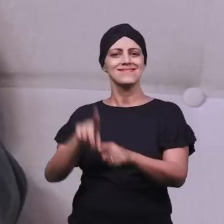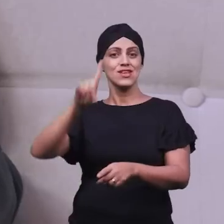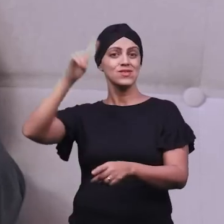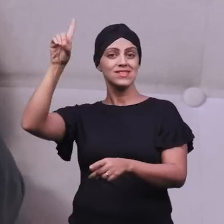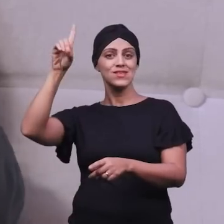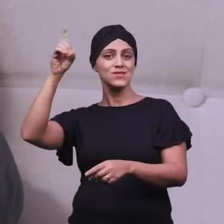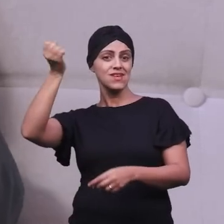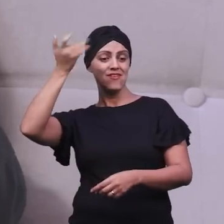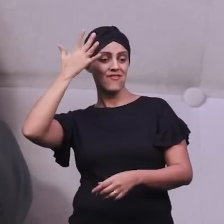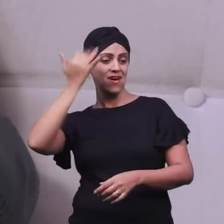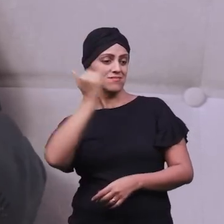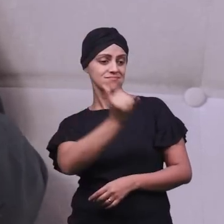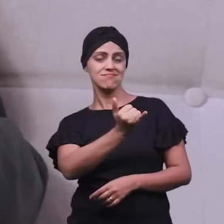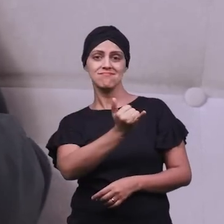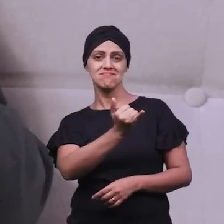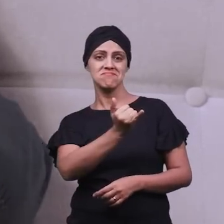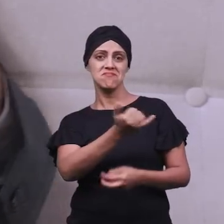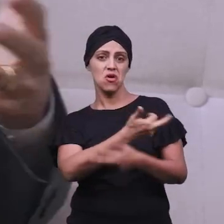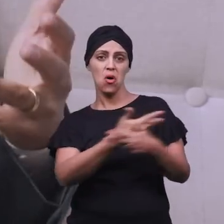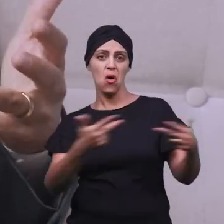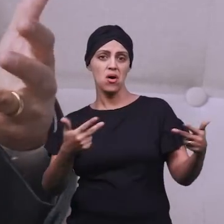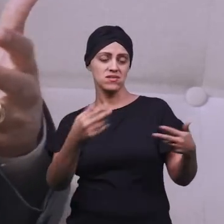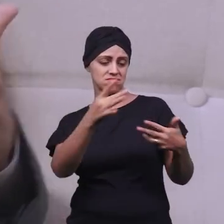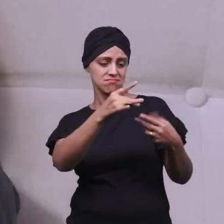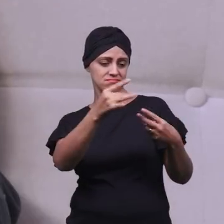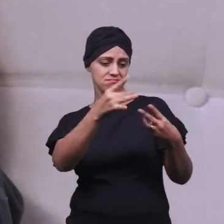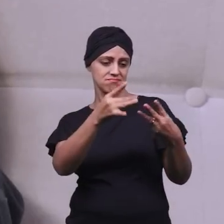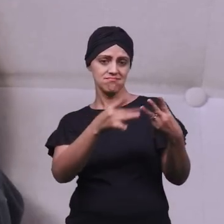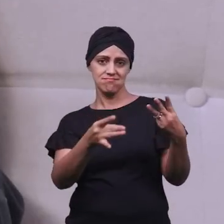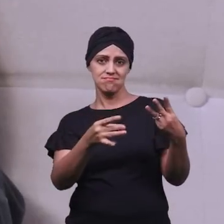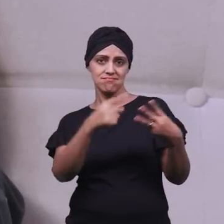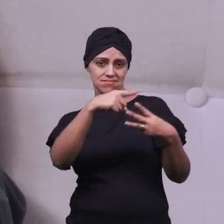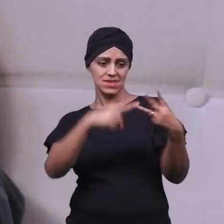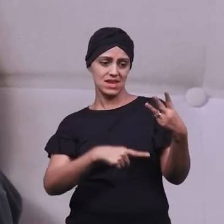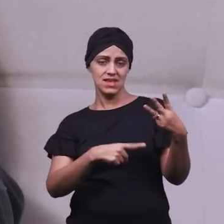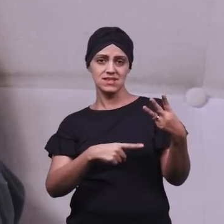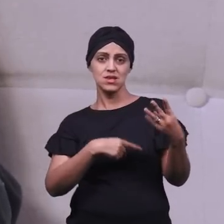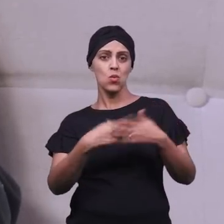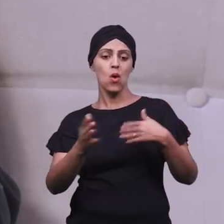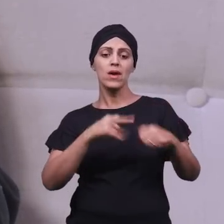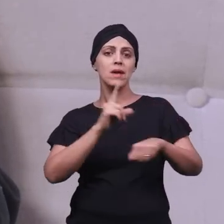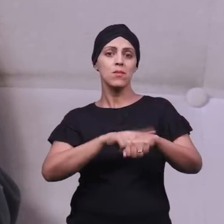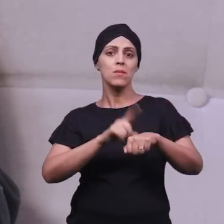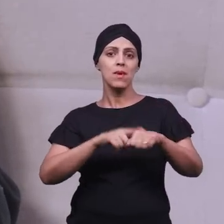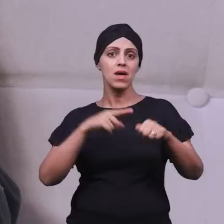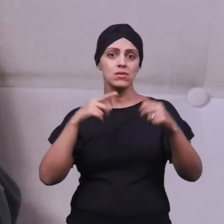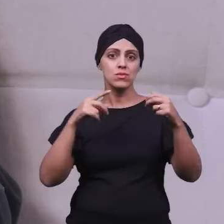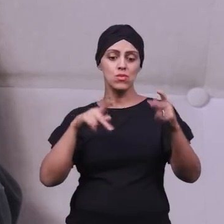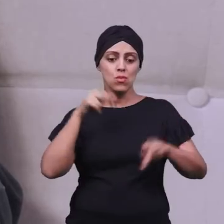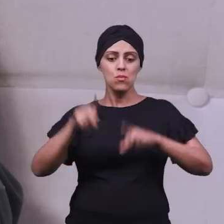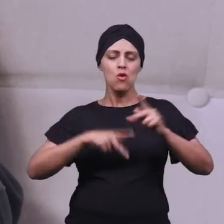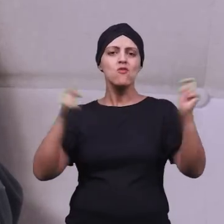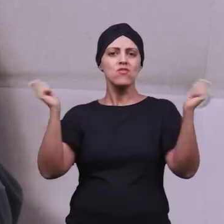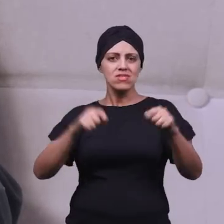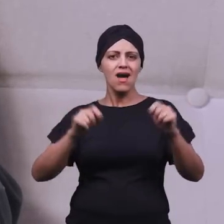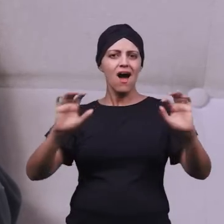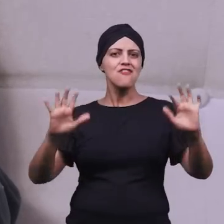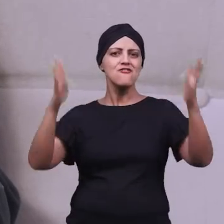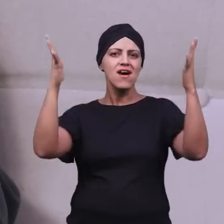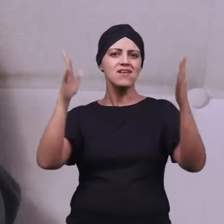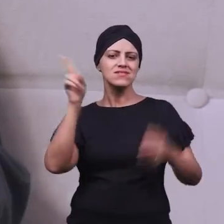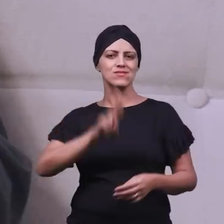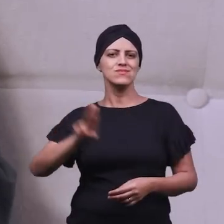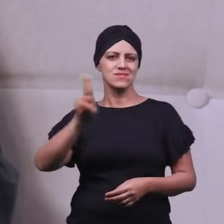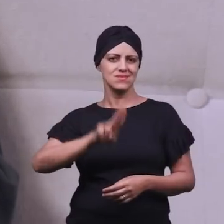Deus revela elementos que a qualquer momento e em qualquer situação, onde o povo estivesse, o povo